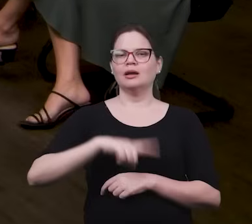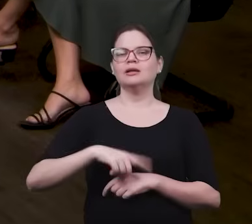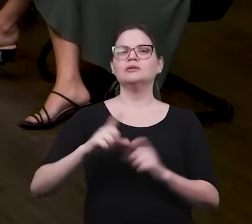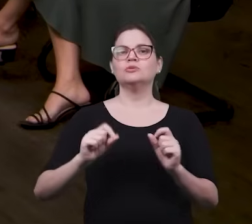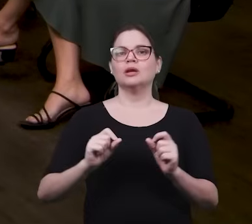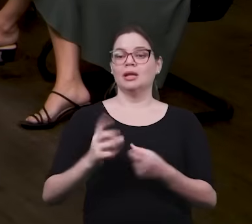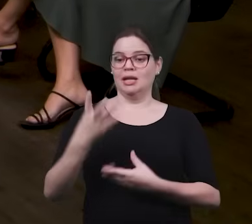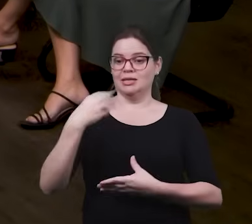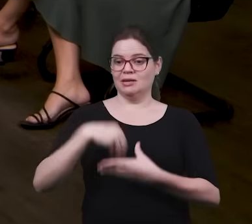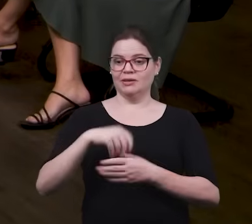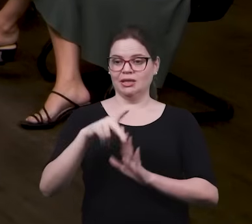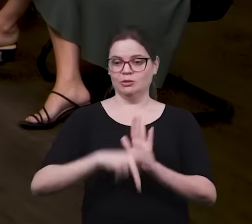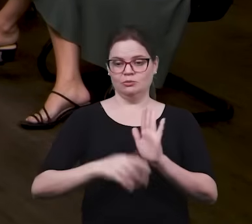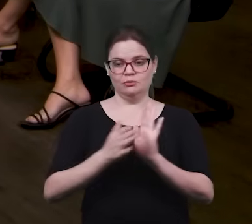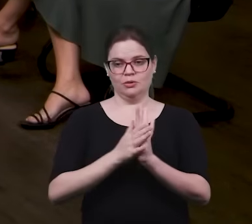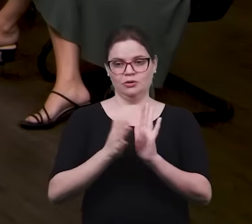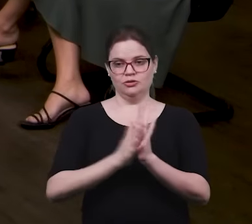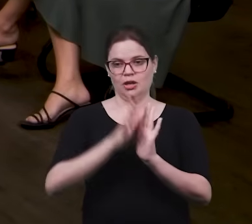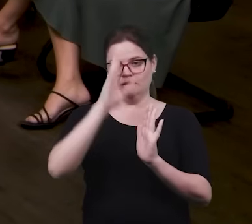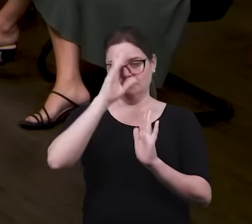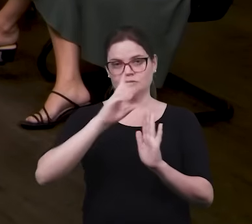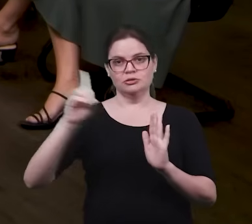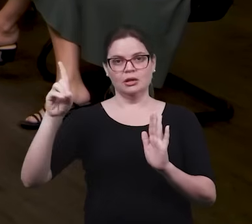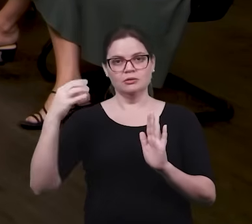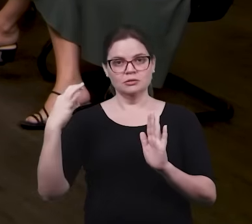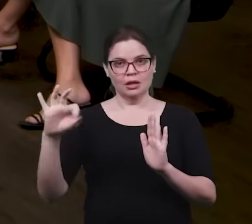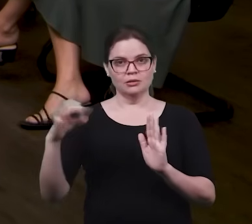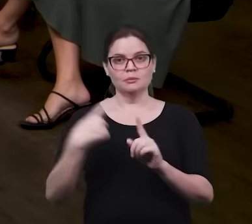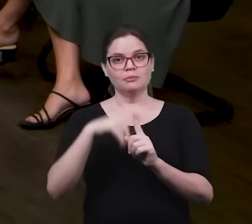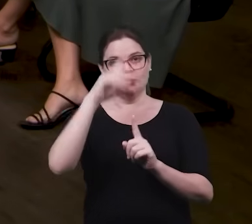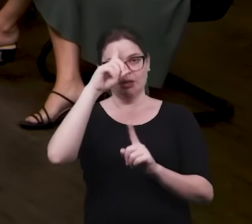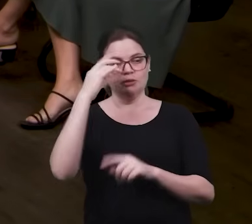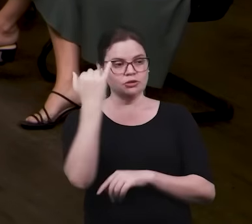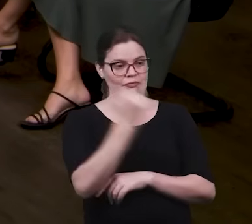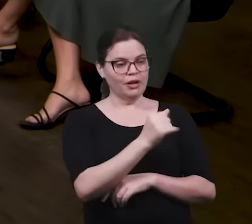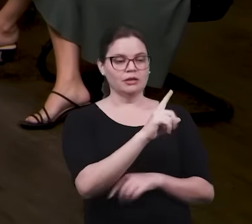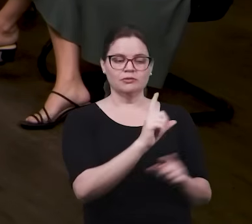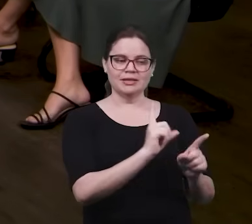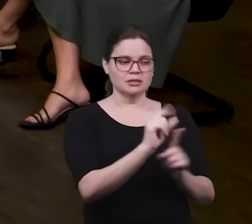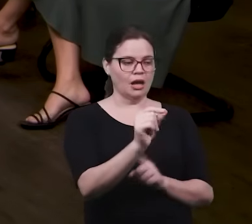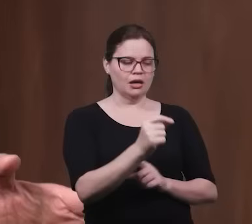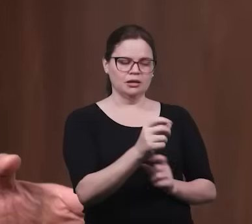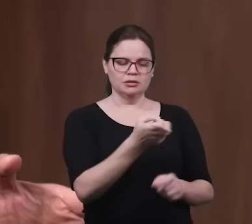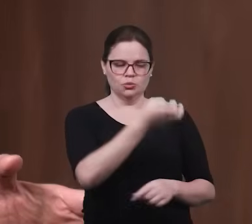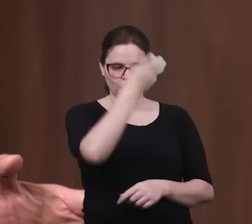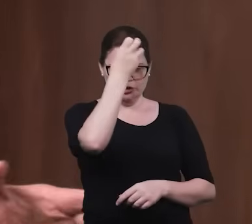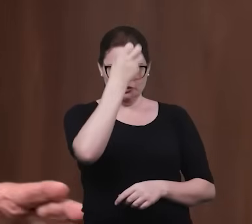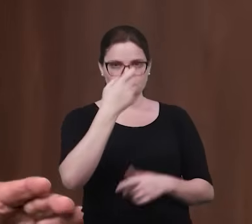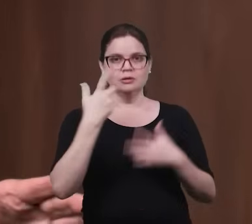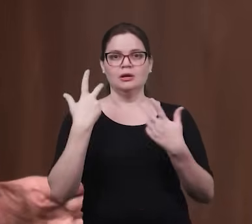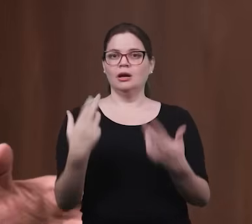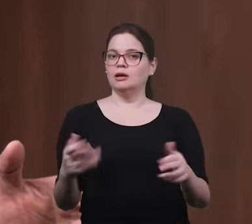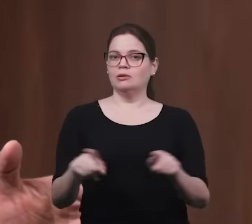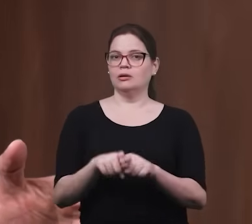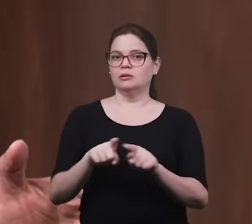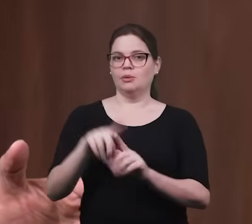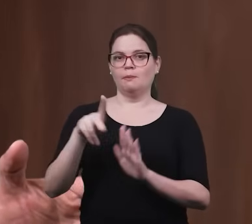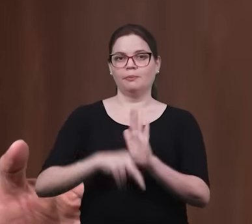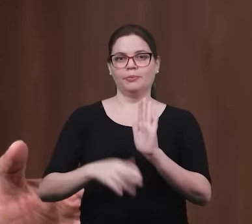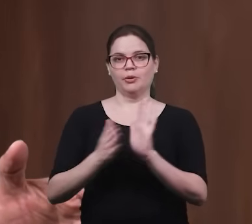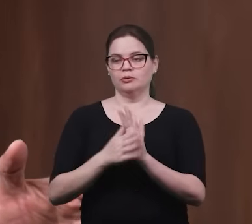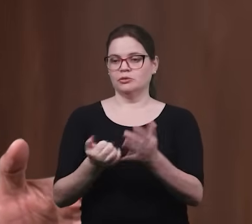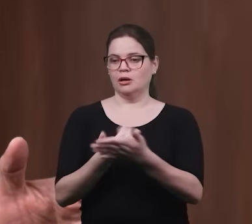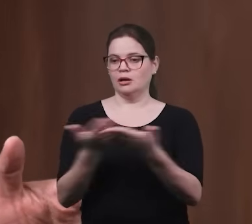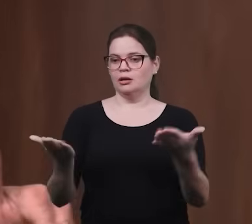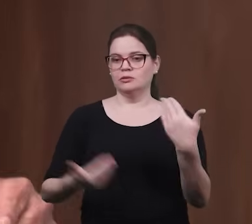projeto que Deus havia estabelecido. Assim como Deus estabeleceu um projeto para a igreja. Não há nada novo debaixo do